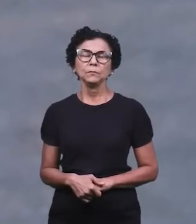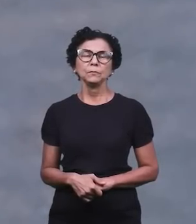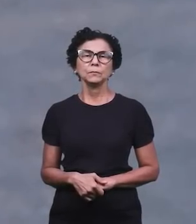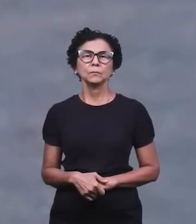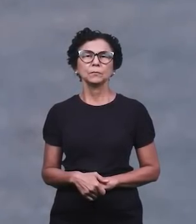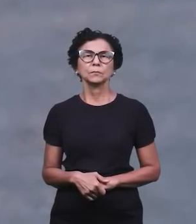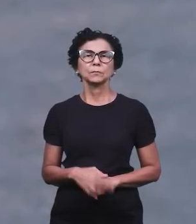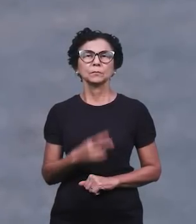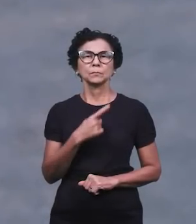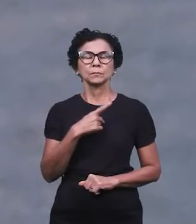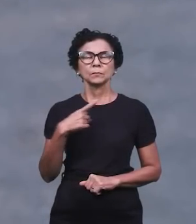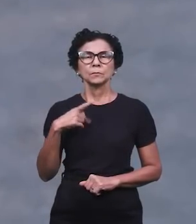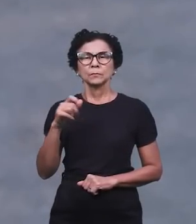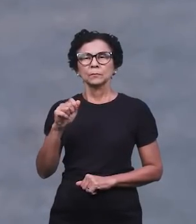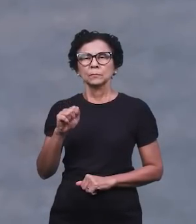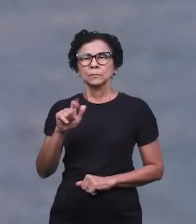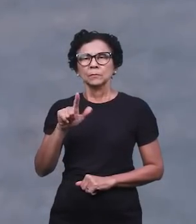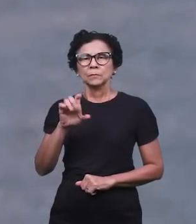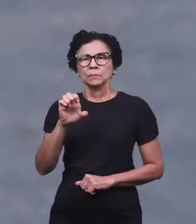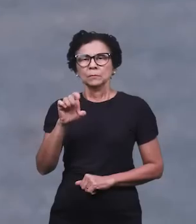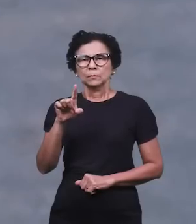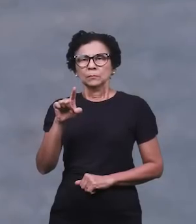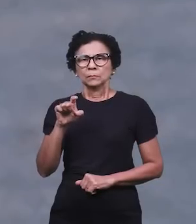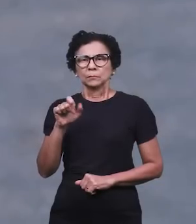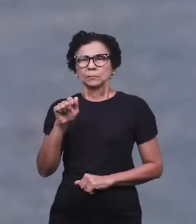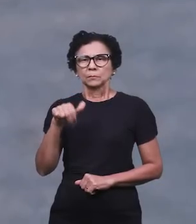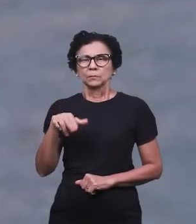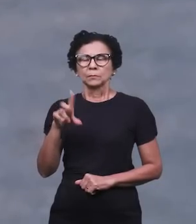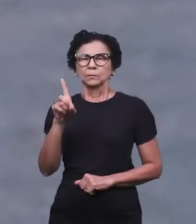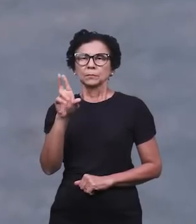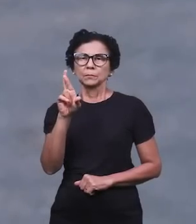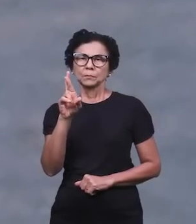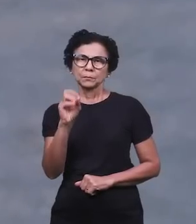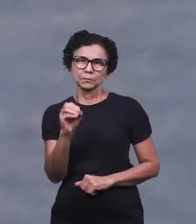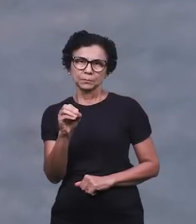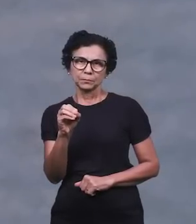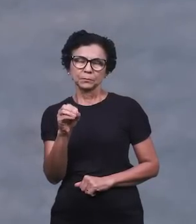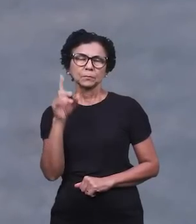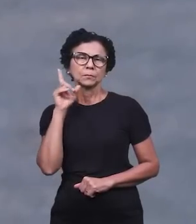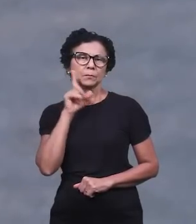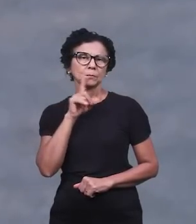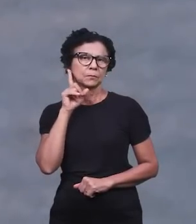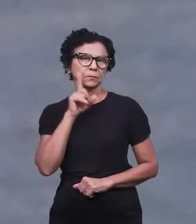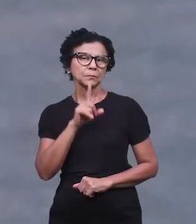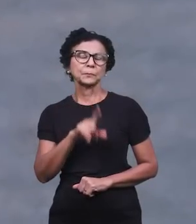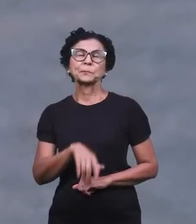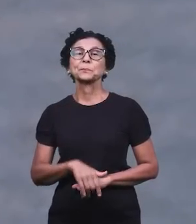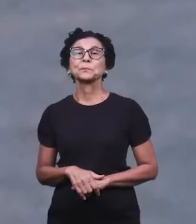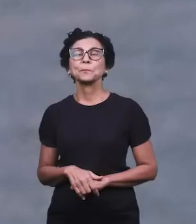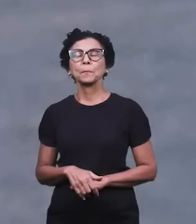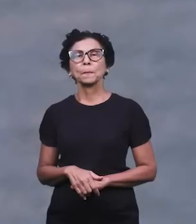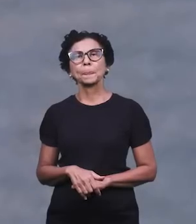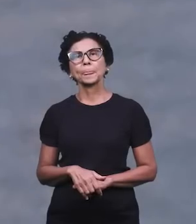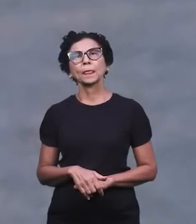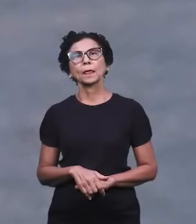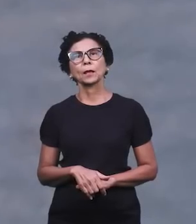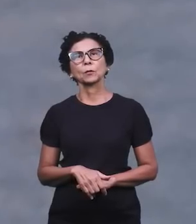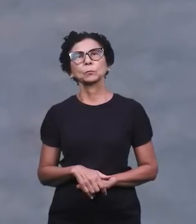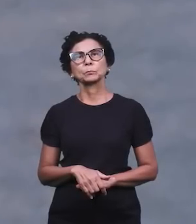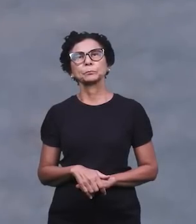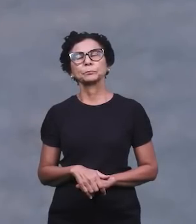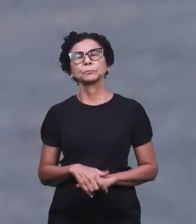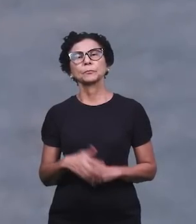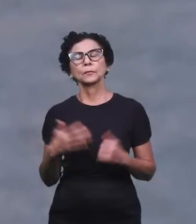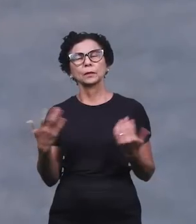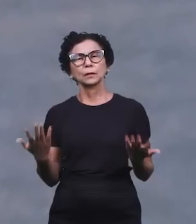Afonso, que é da igreja em Everett, no estado de Massachusetts, nos Estados Unidos. E ele vai trazer uma palavra para nós hoje sobre esse